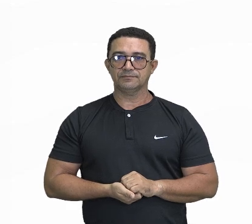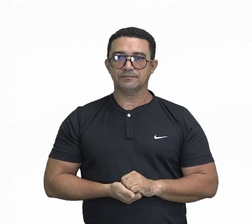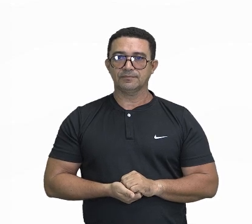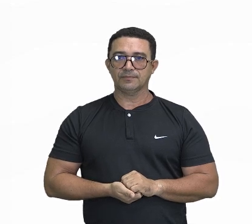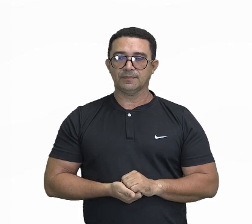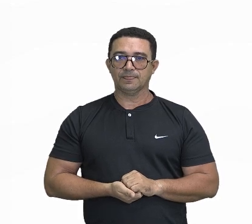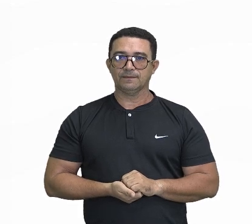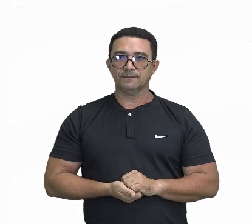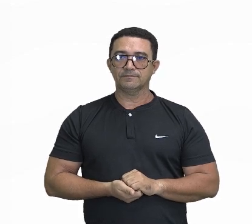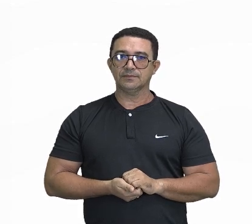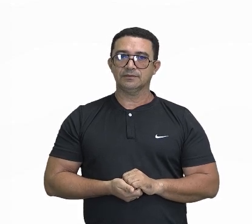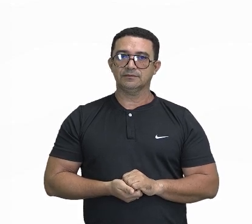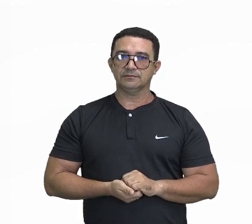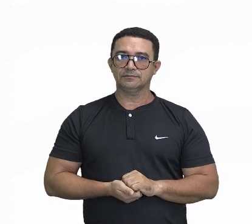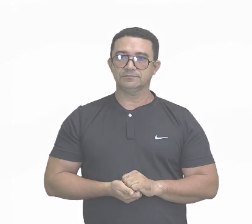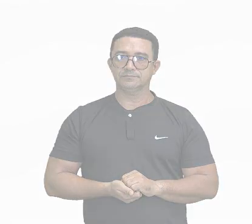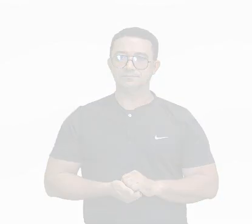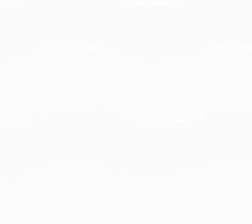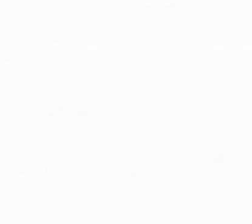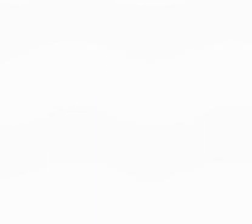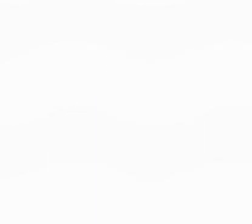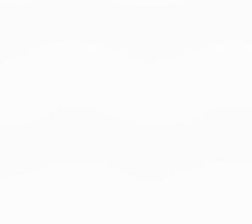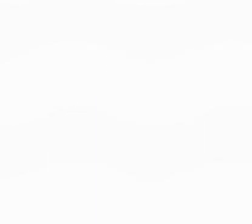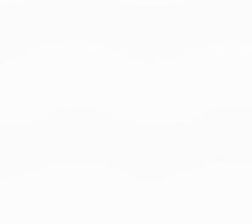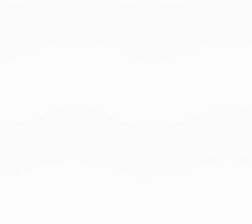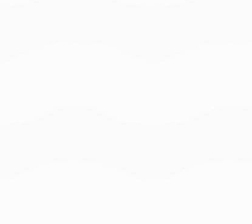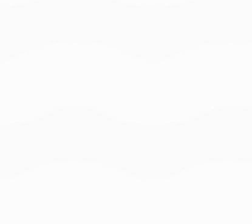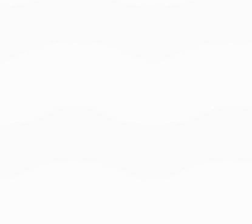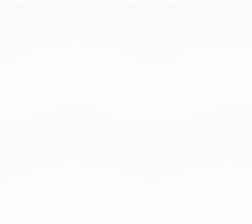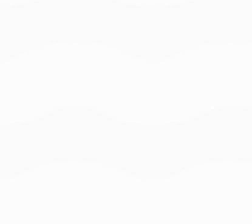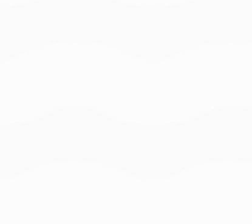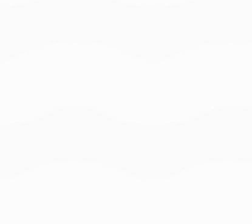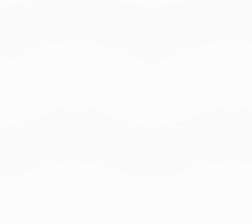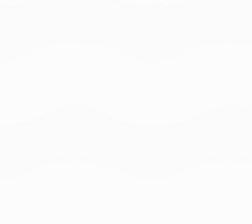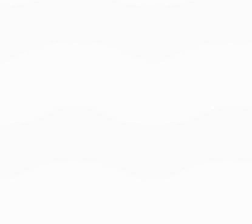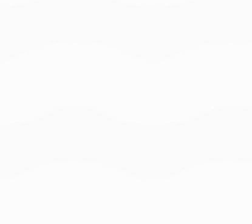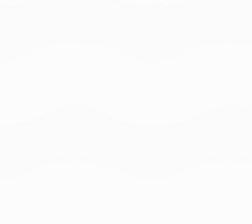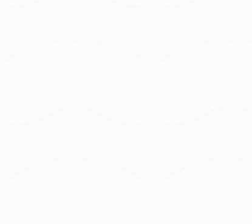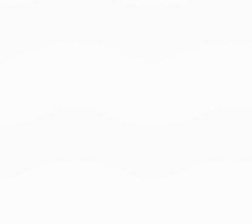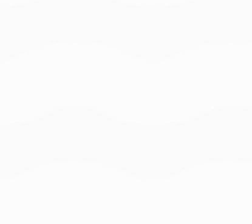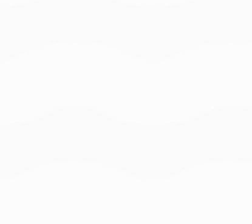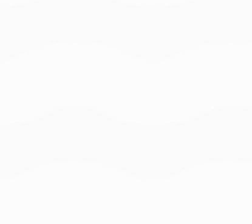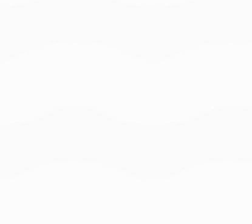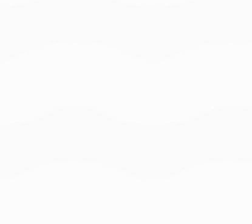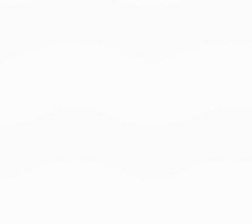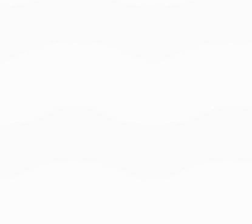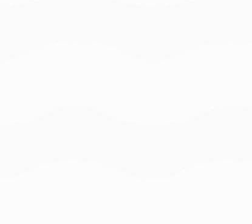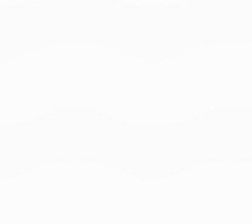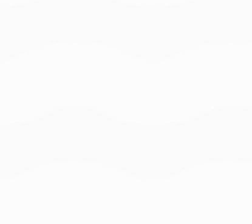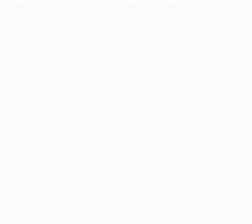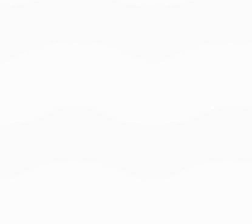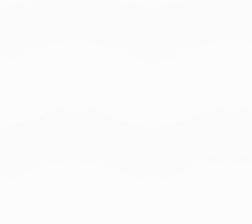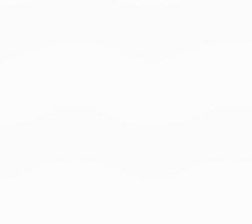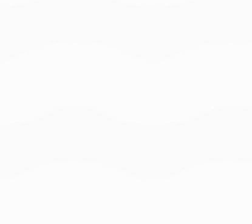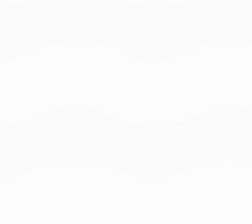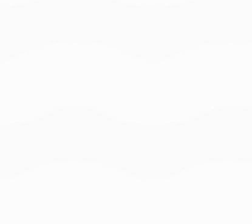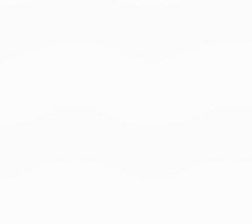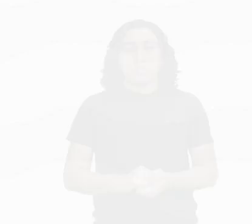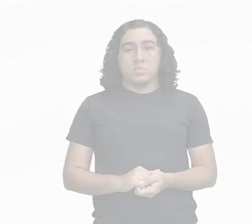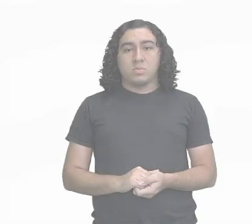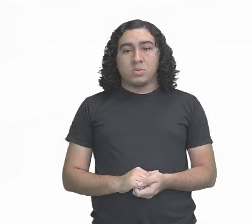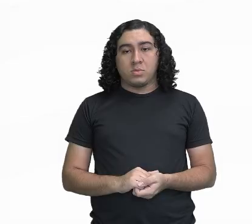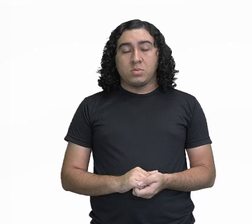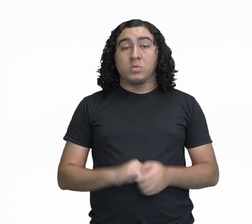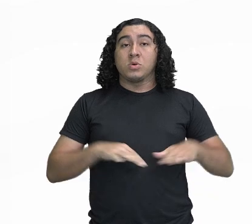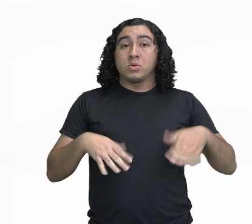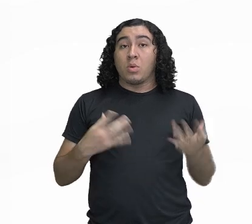expressar e dar voz aos seus discursos. Então, tudo isso acontece na arte contemporânea. O artista ele está